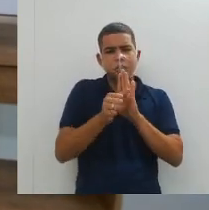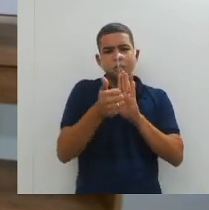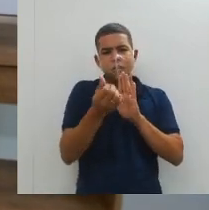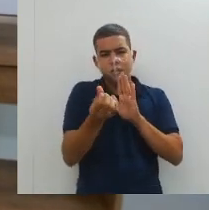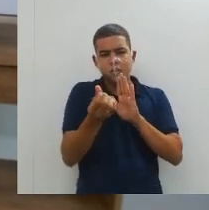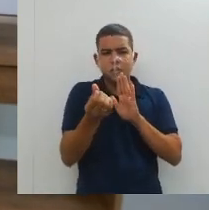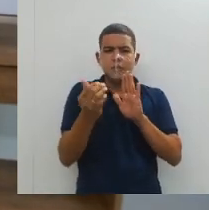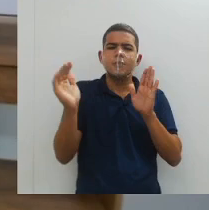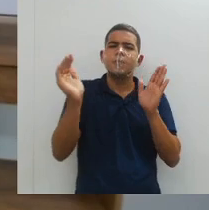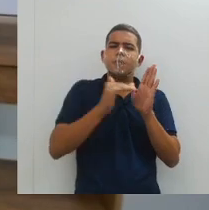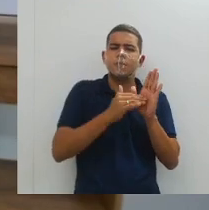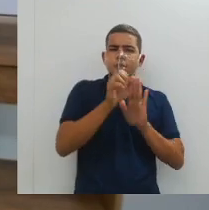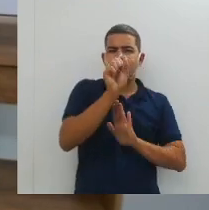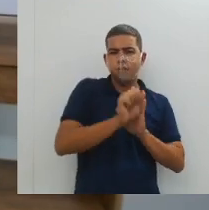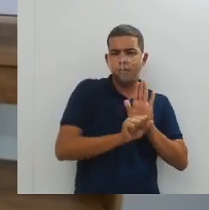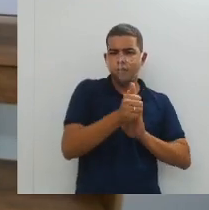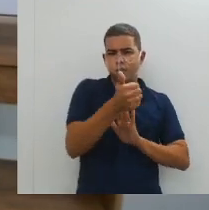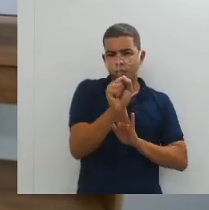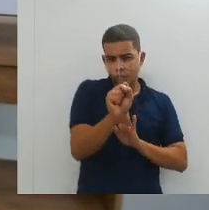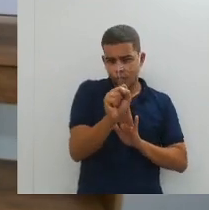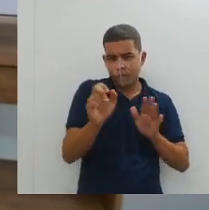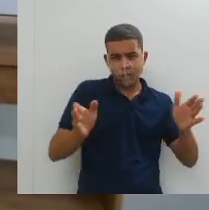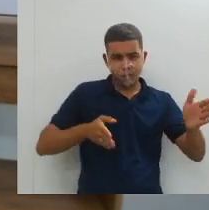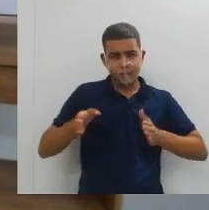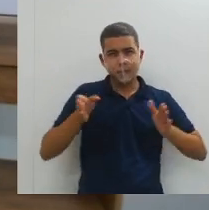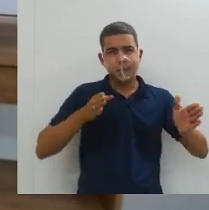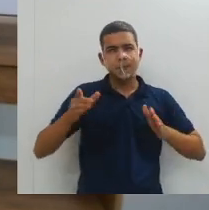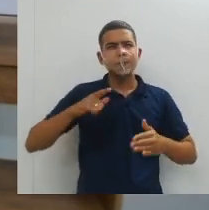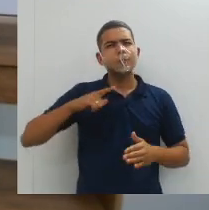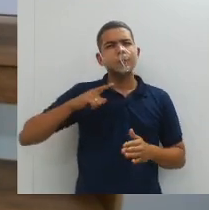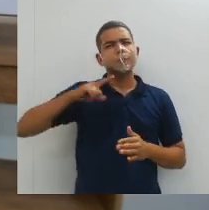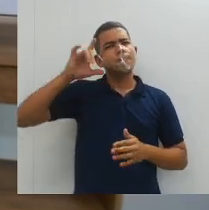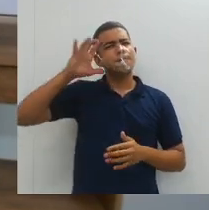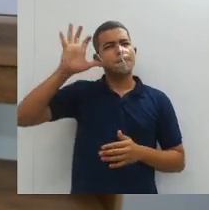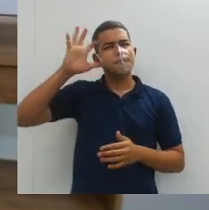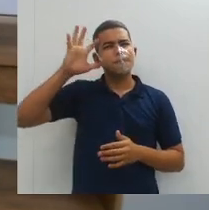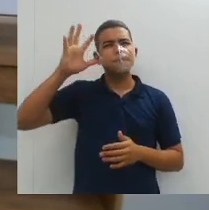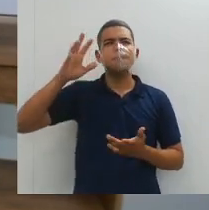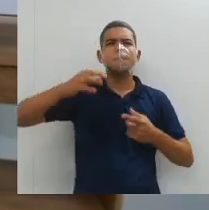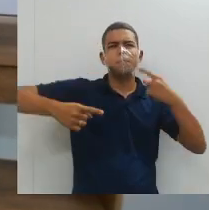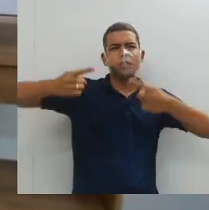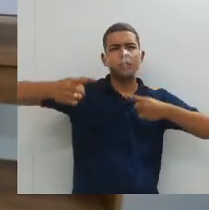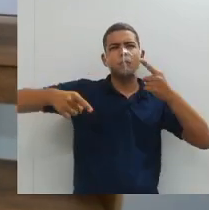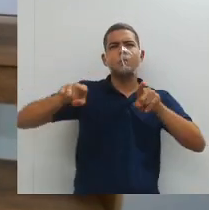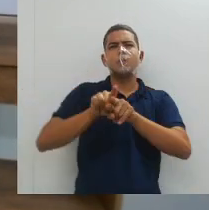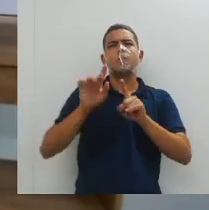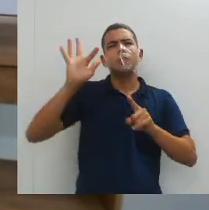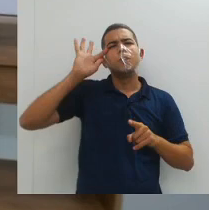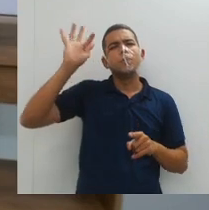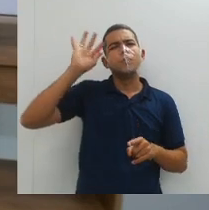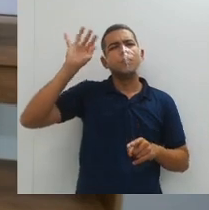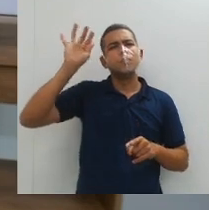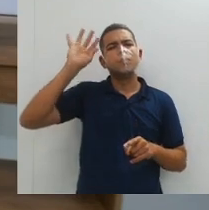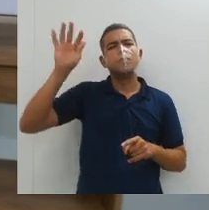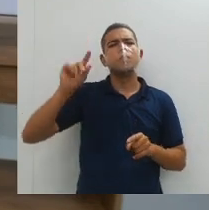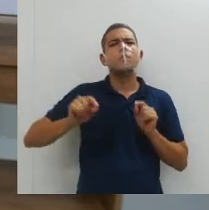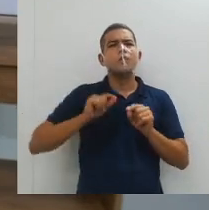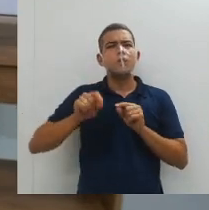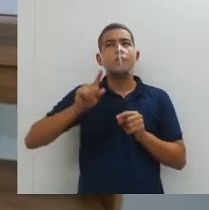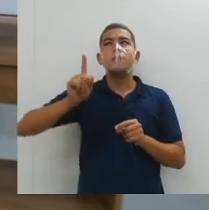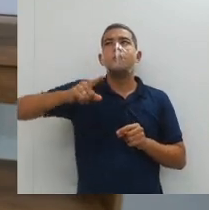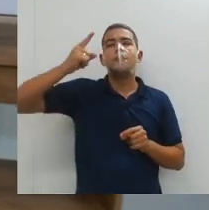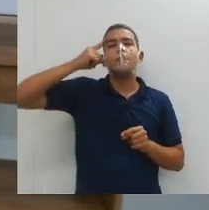século XVIII, vão propor uma teoria política e filosófica baseada na ideia de que existe